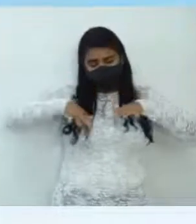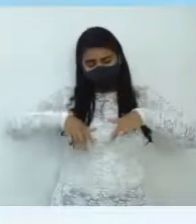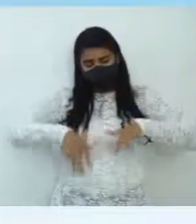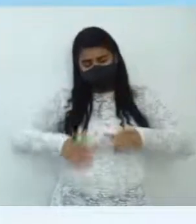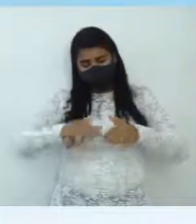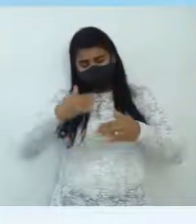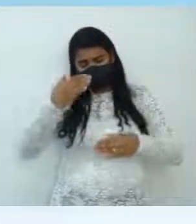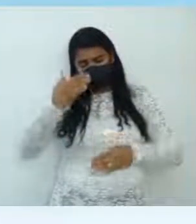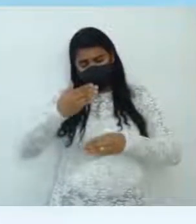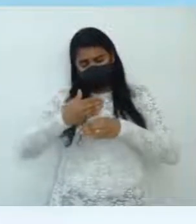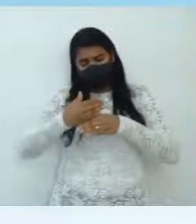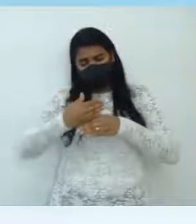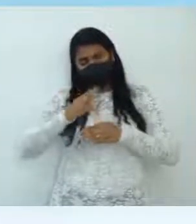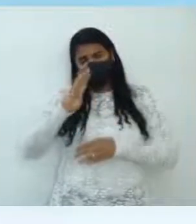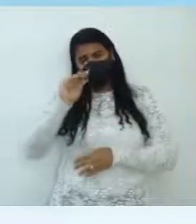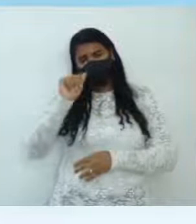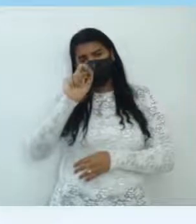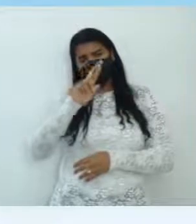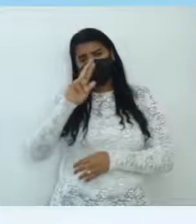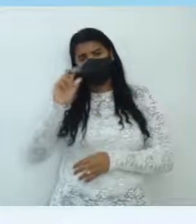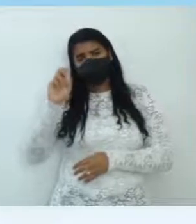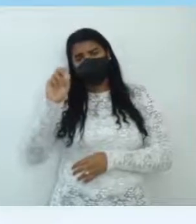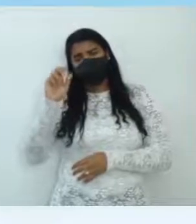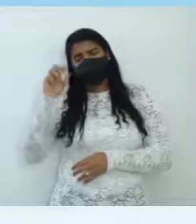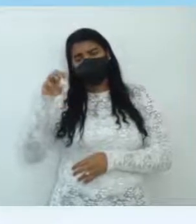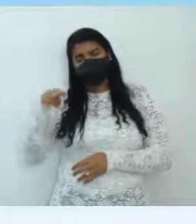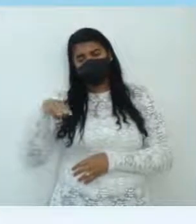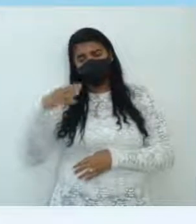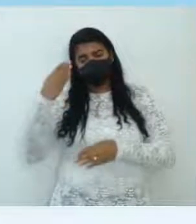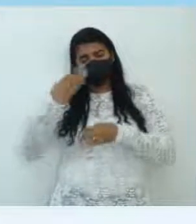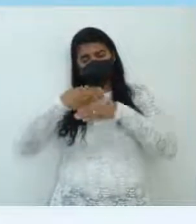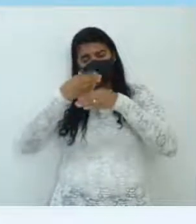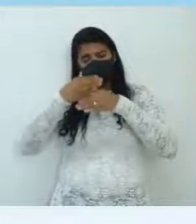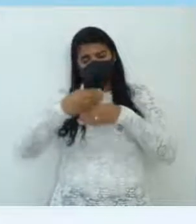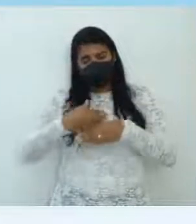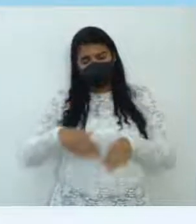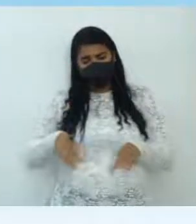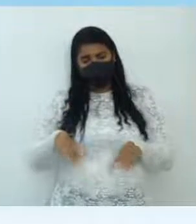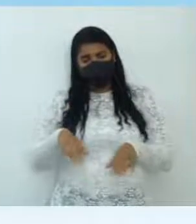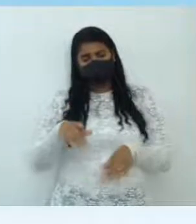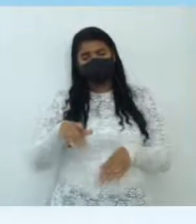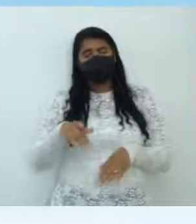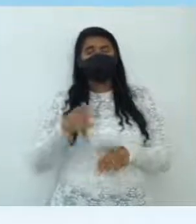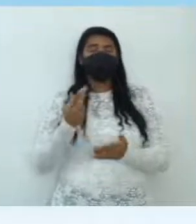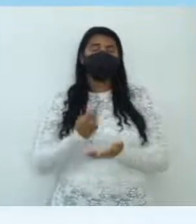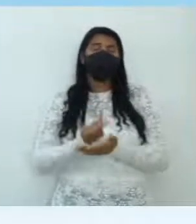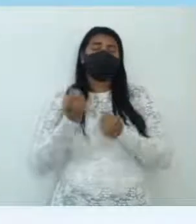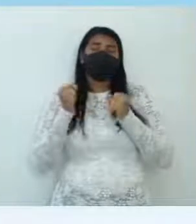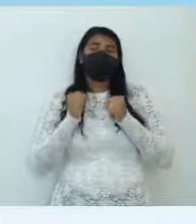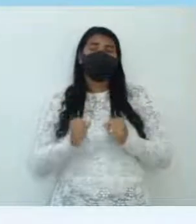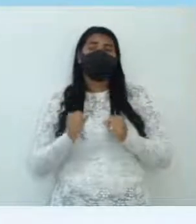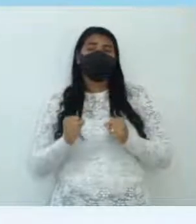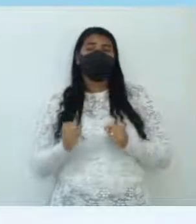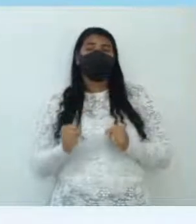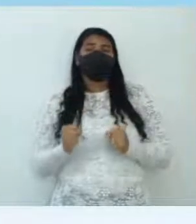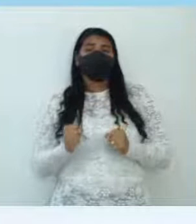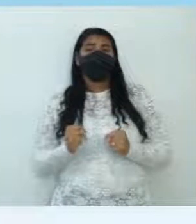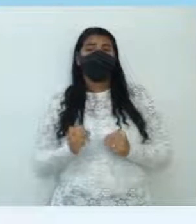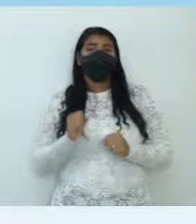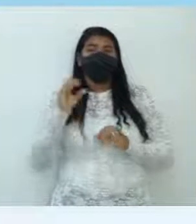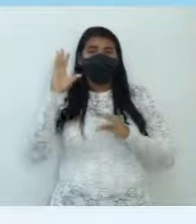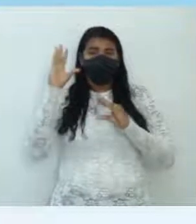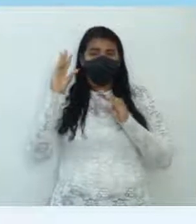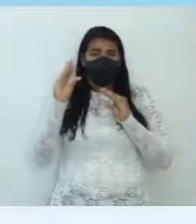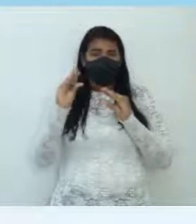Brumadinho, em Minas Gerais, elas se romperam, mas você sabia que é possível ali,